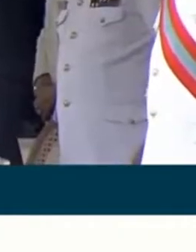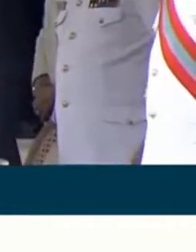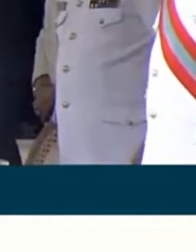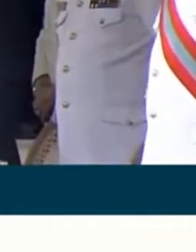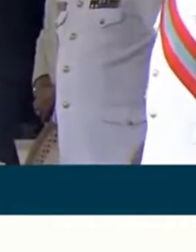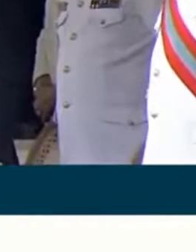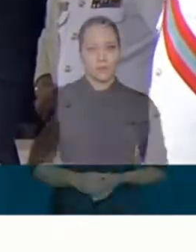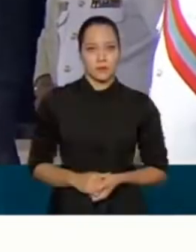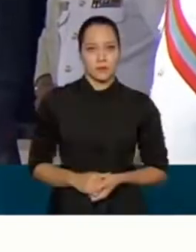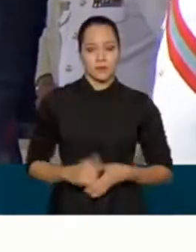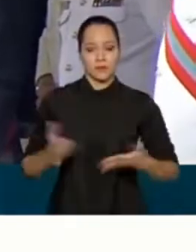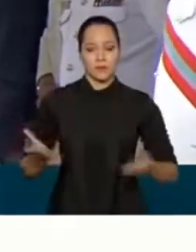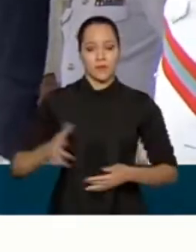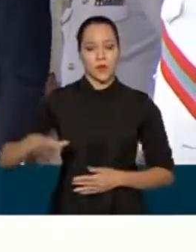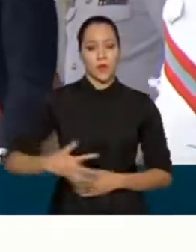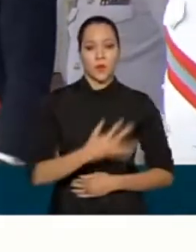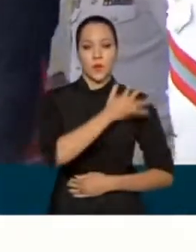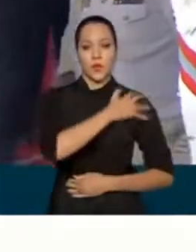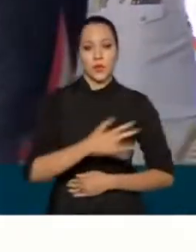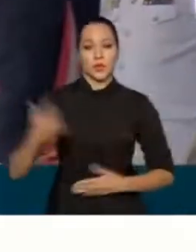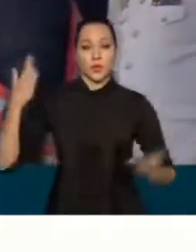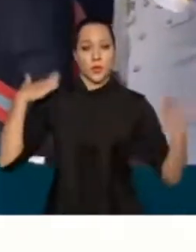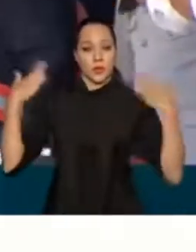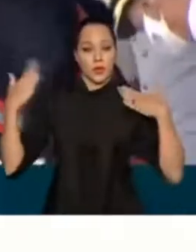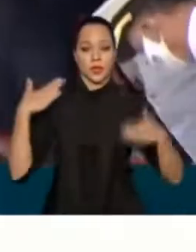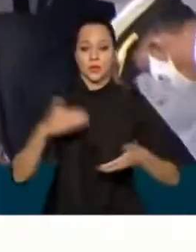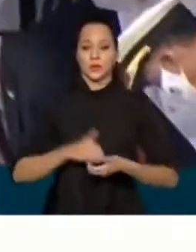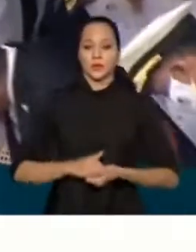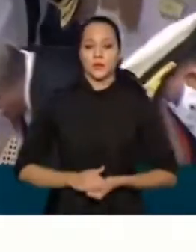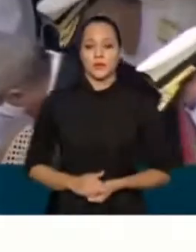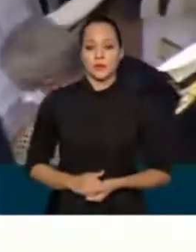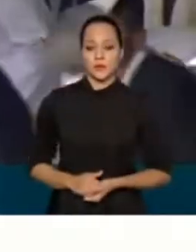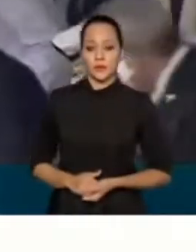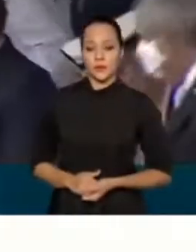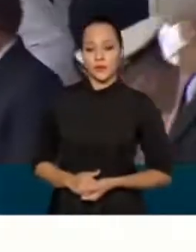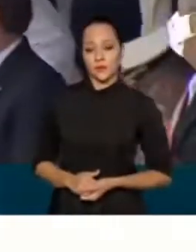Ordem de serviço do comandante da Marinha.